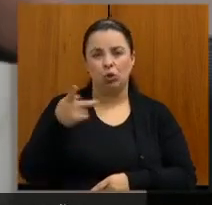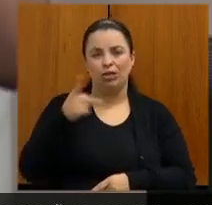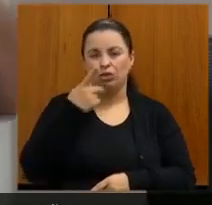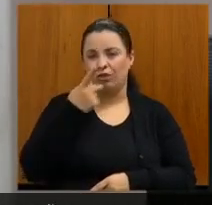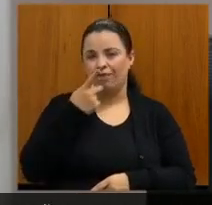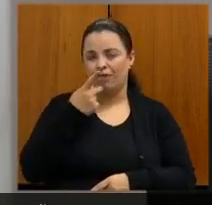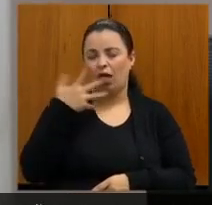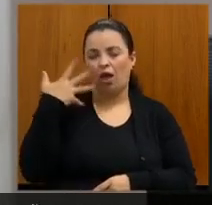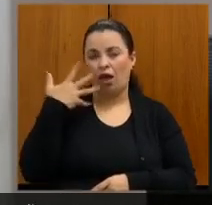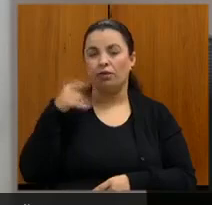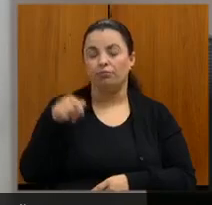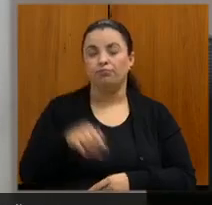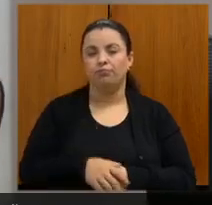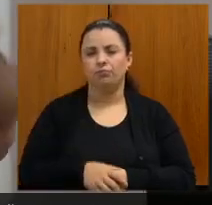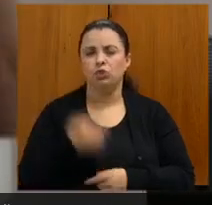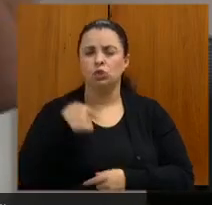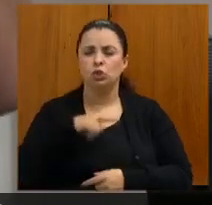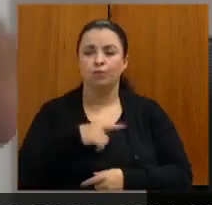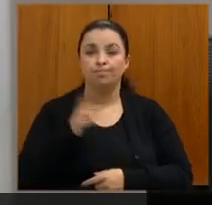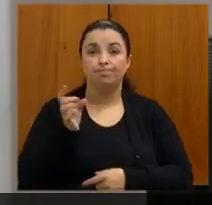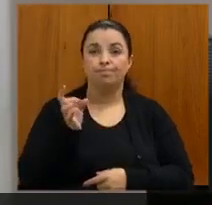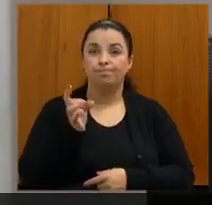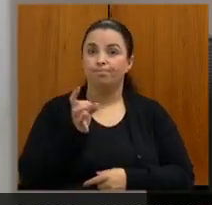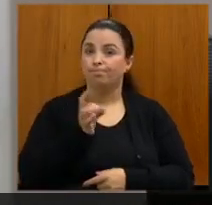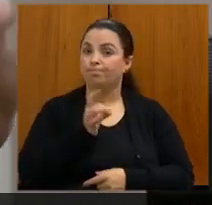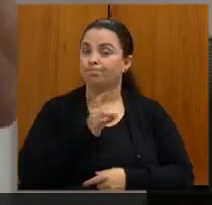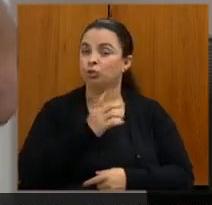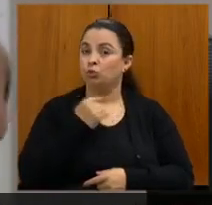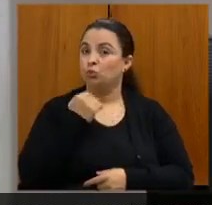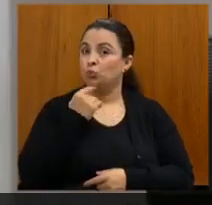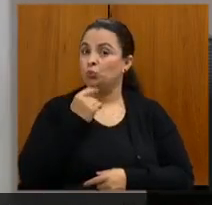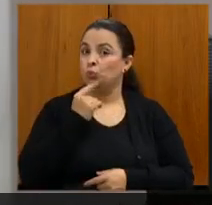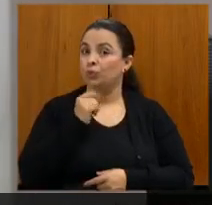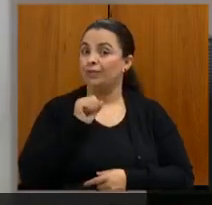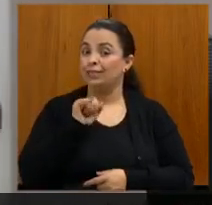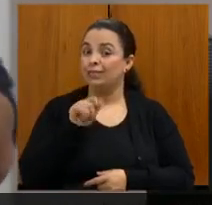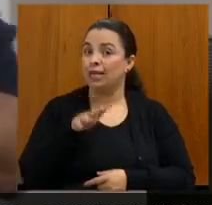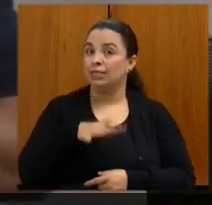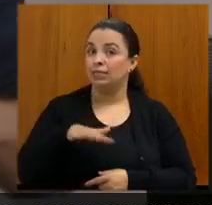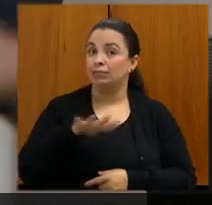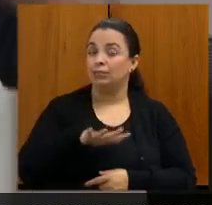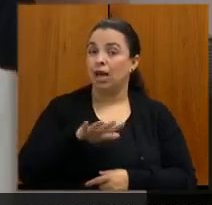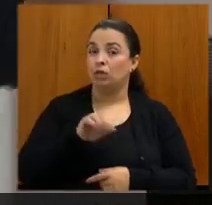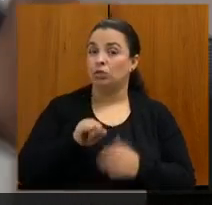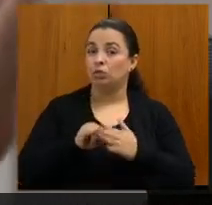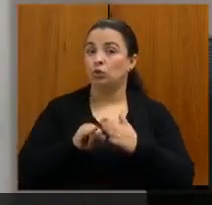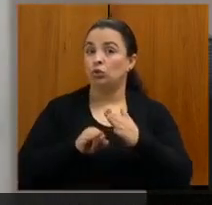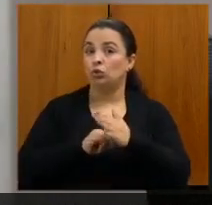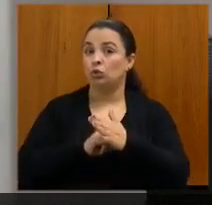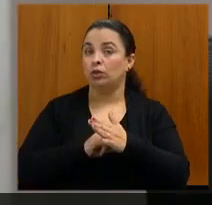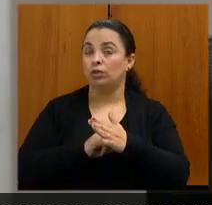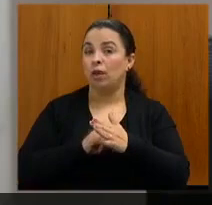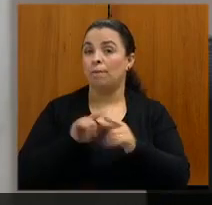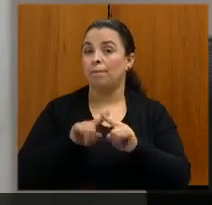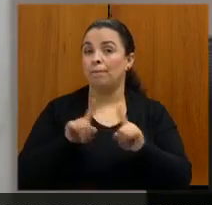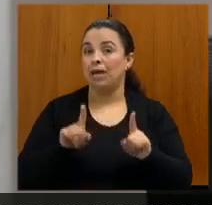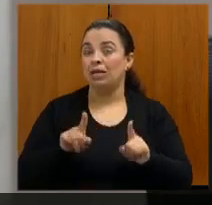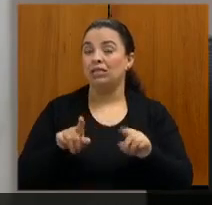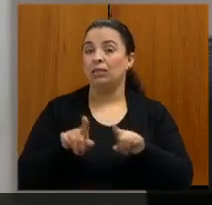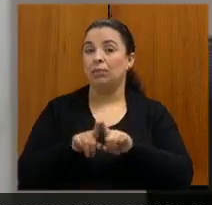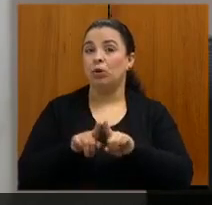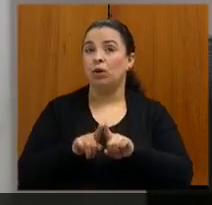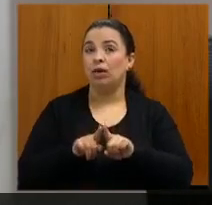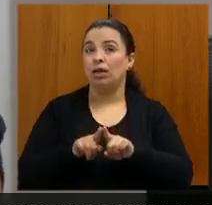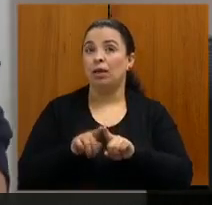tínhamos muito receio que esse espaço ele não somente se institucionalizados mas ele se encerrasse